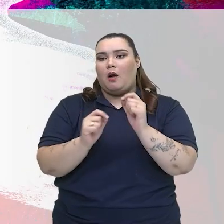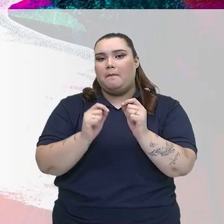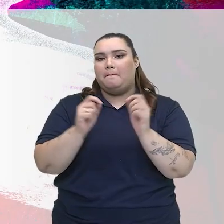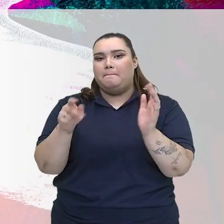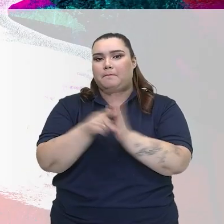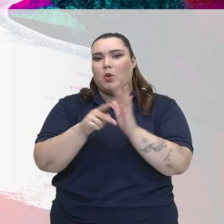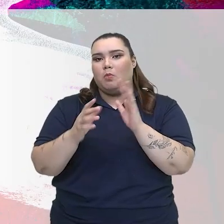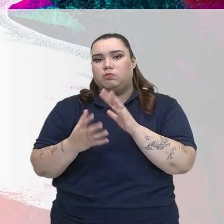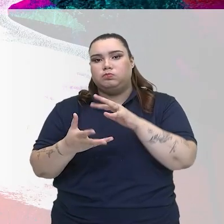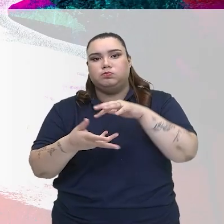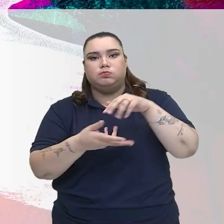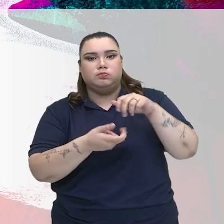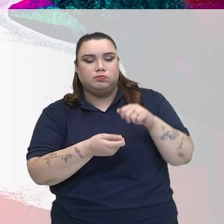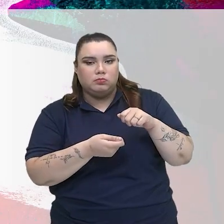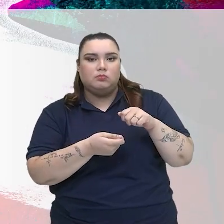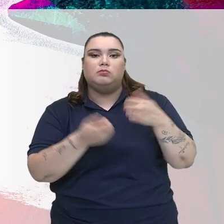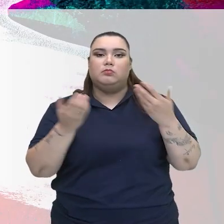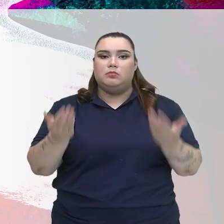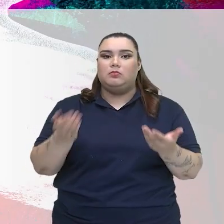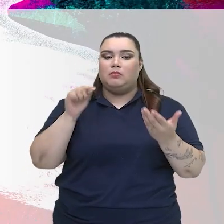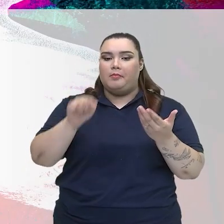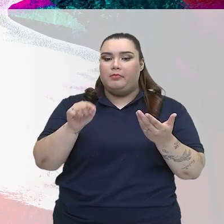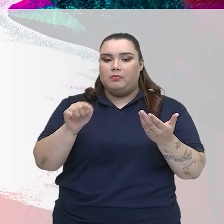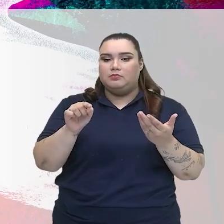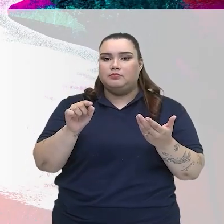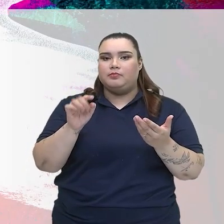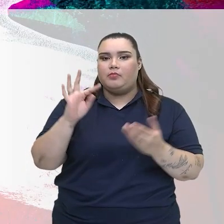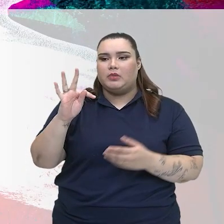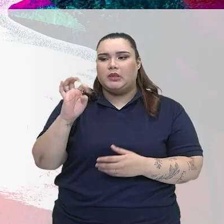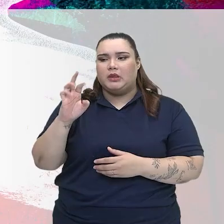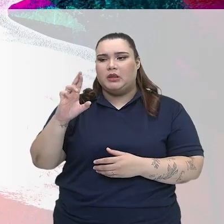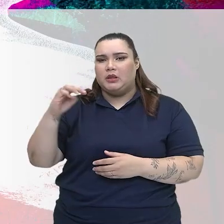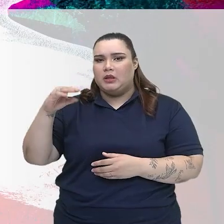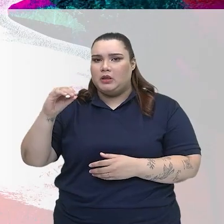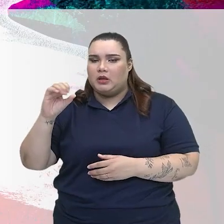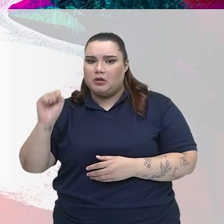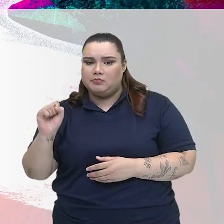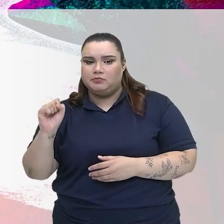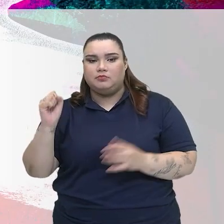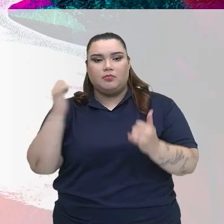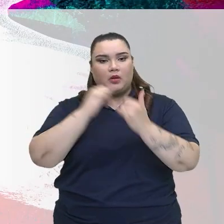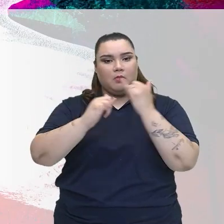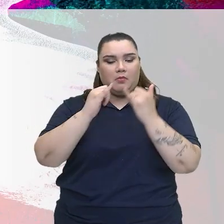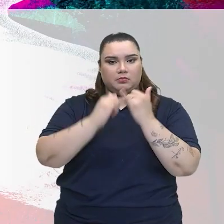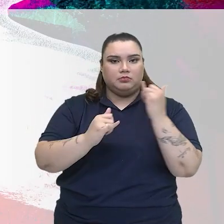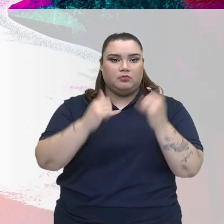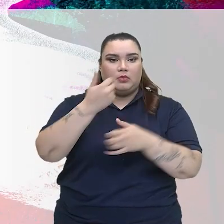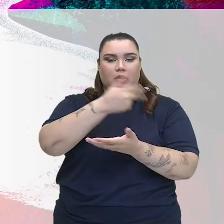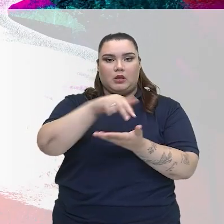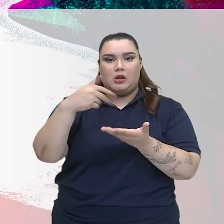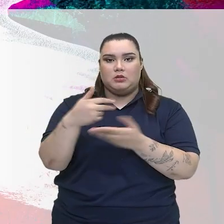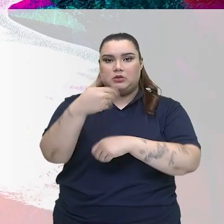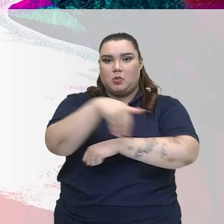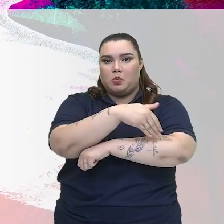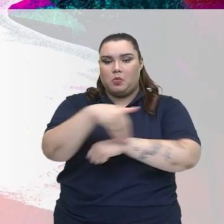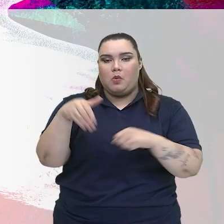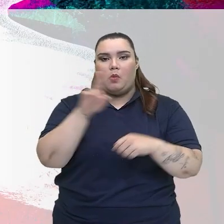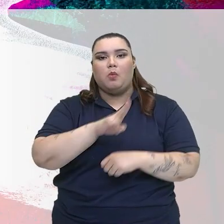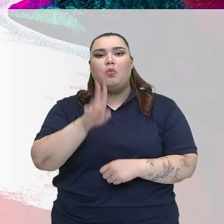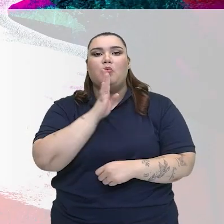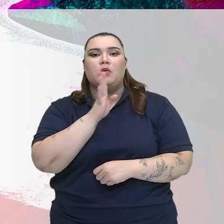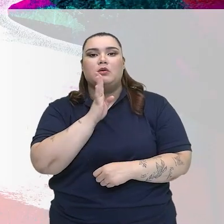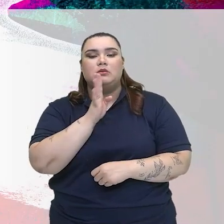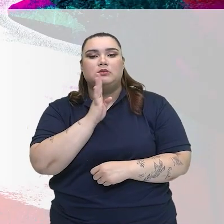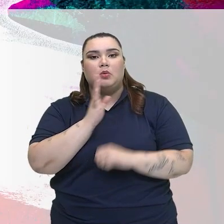termos internacionais, que esse termo ele se aproxima muito mais ao termo de street dance, que é usado, conhecido